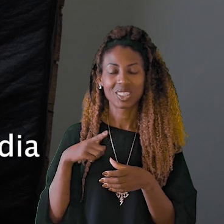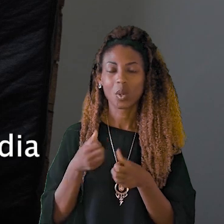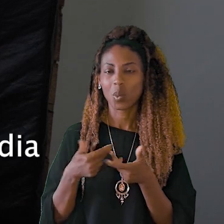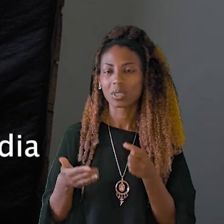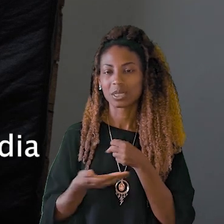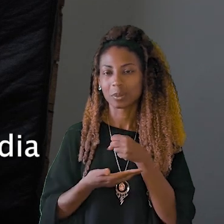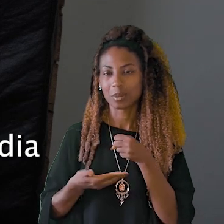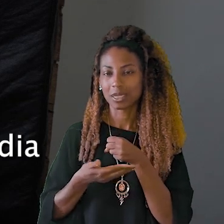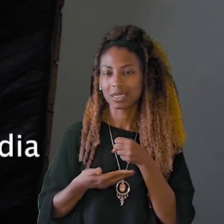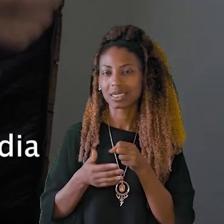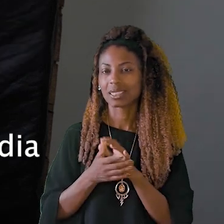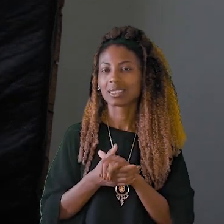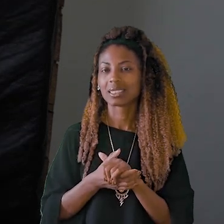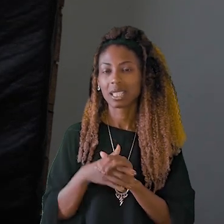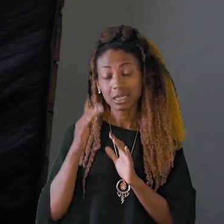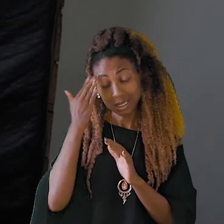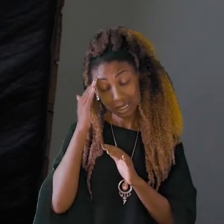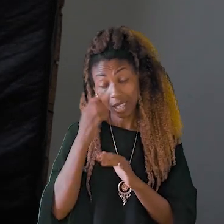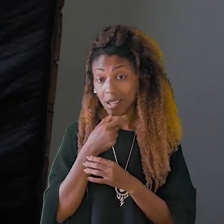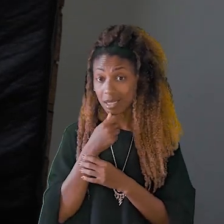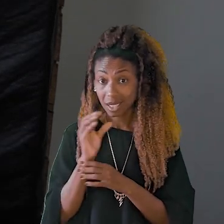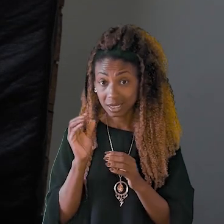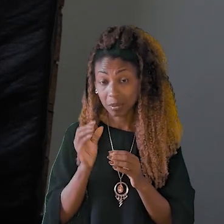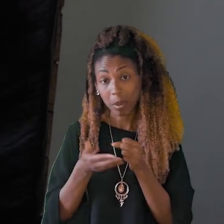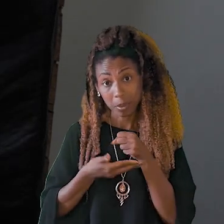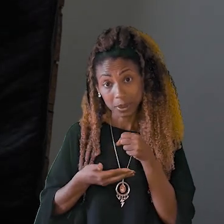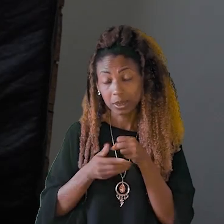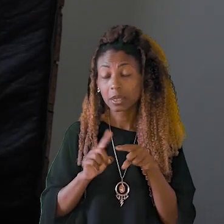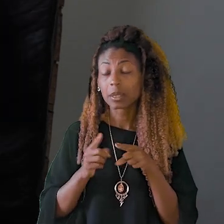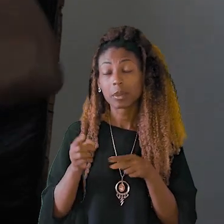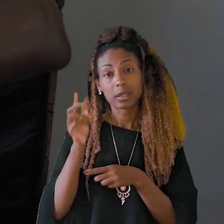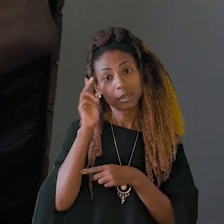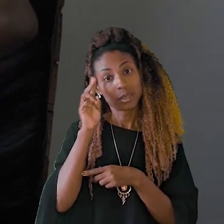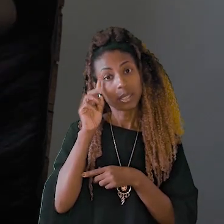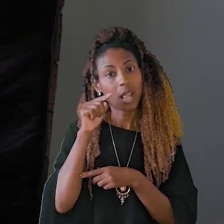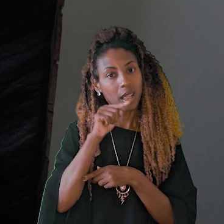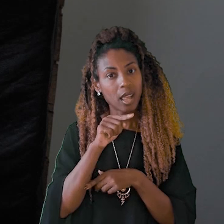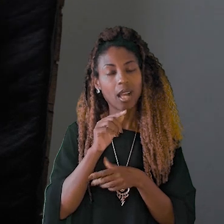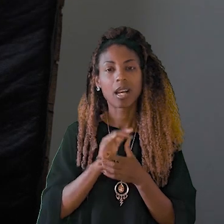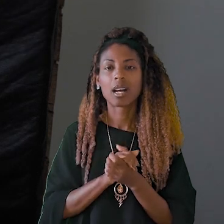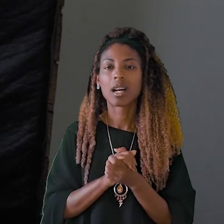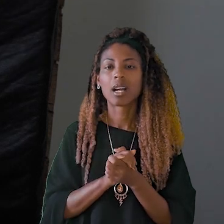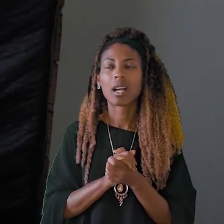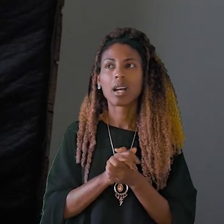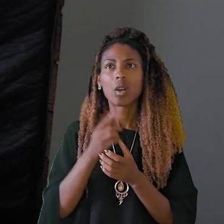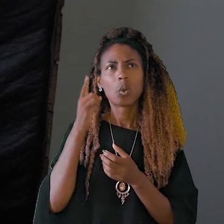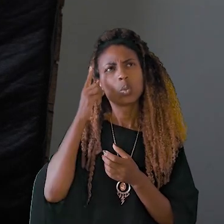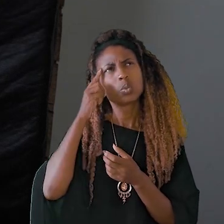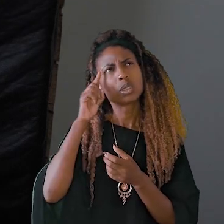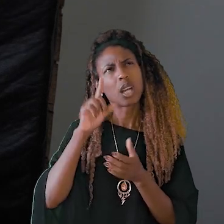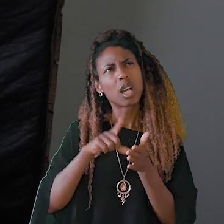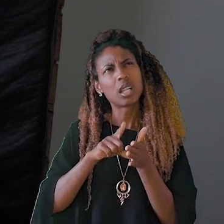tá? Até porque eu não tô influente em inglês, mas tu tinha coisas básicas do que elas estavam falando. E lembrar também que a Ivete, eu tinha visto a Ivete um dia antes, né,